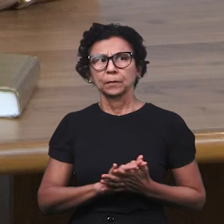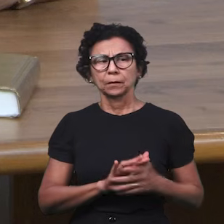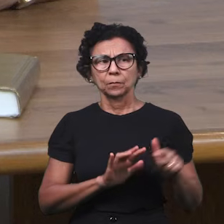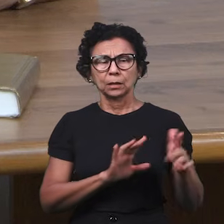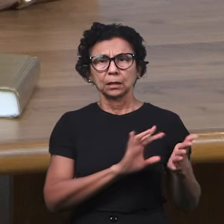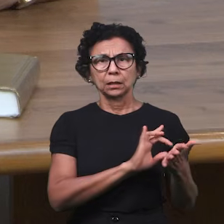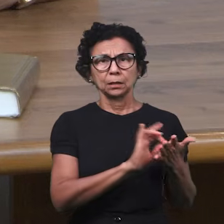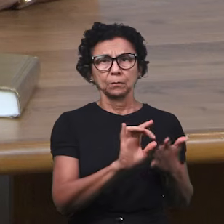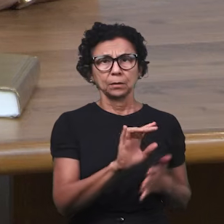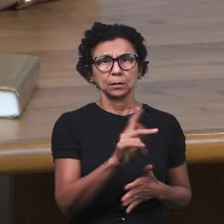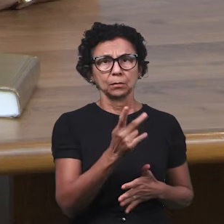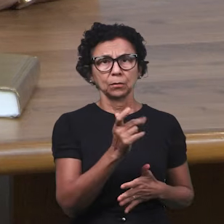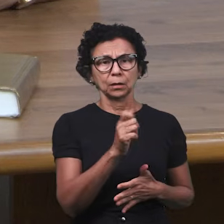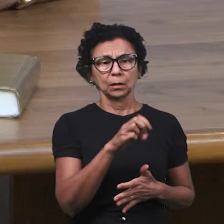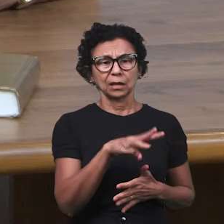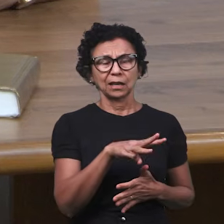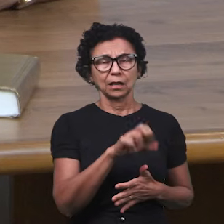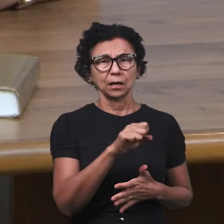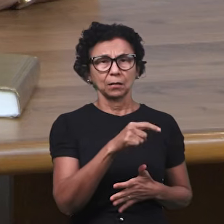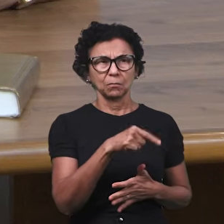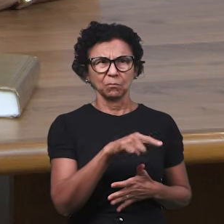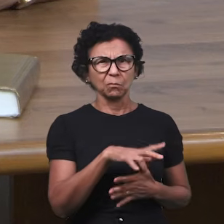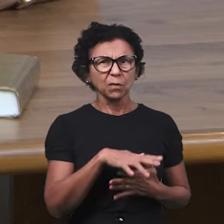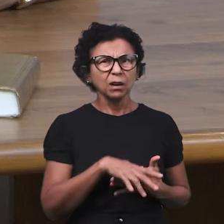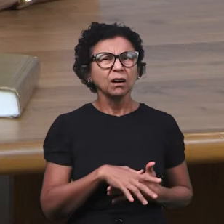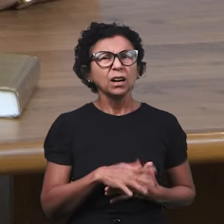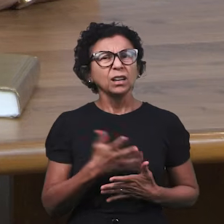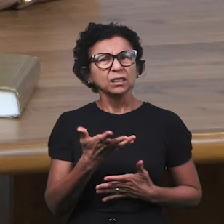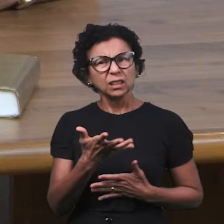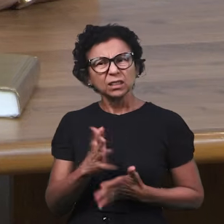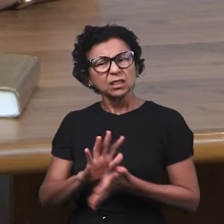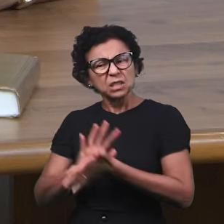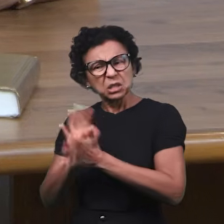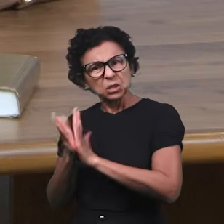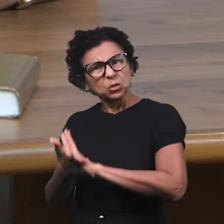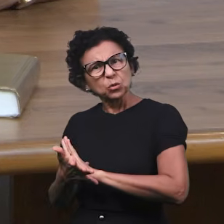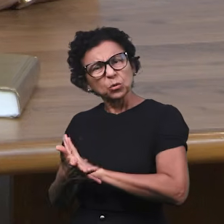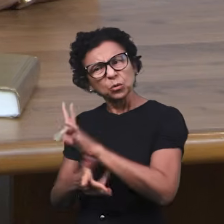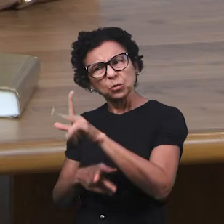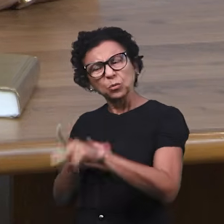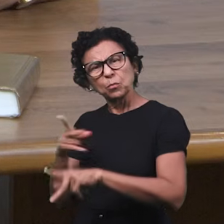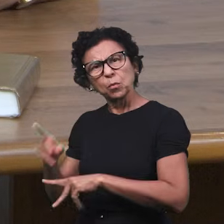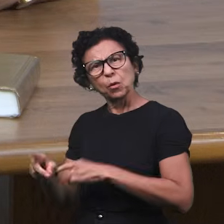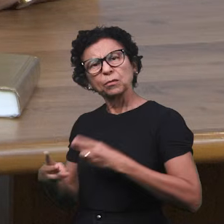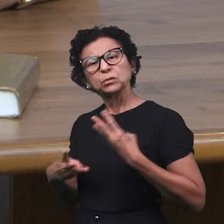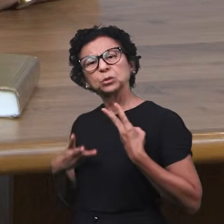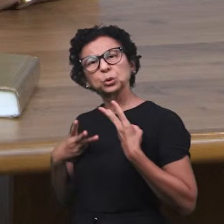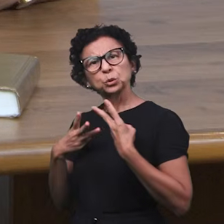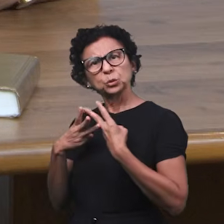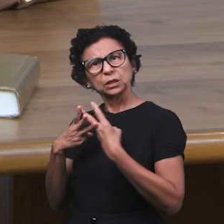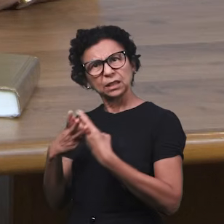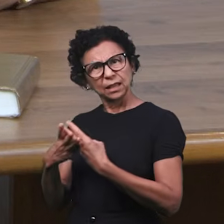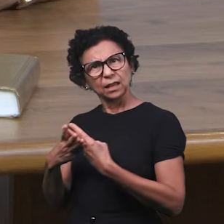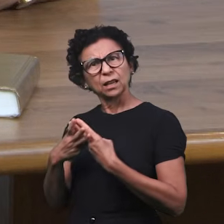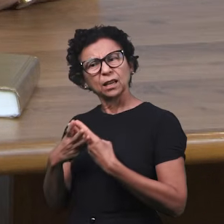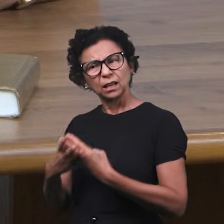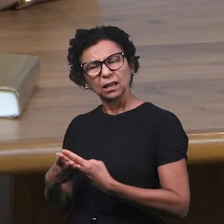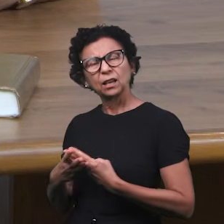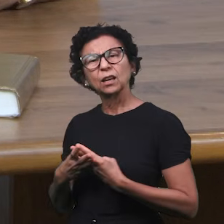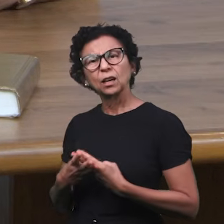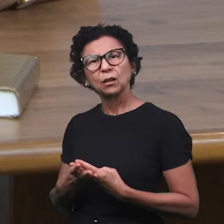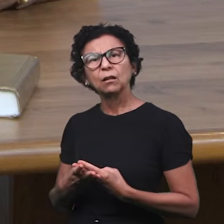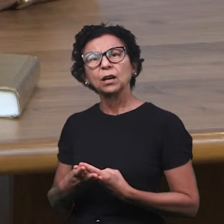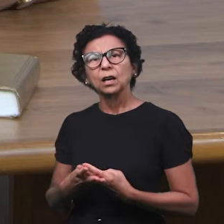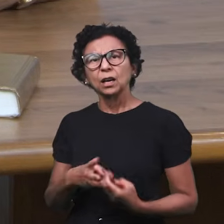os judeus, tinha intentado destruir os judeus e tinha lançado isto é, a